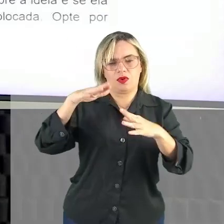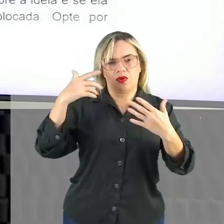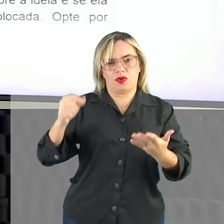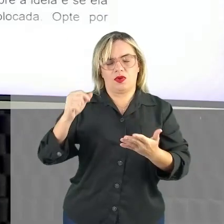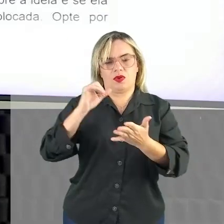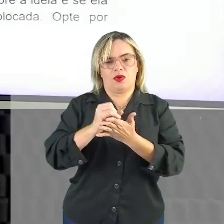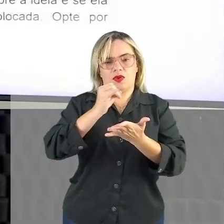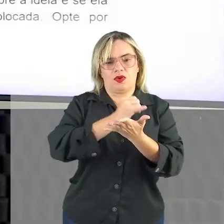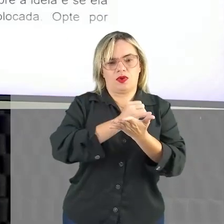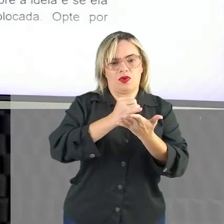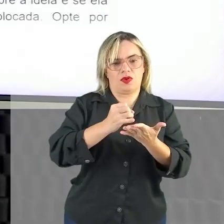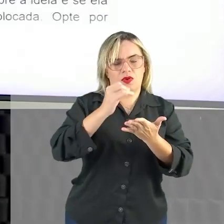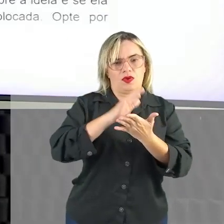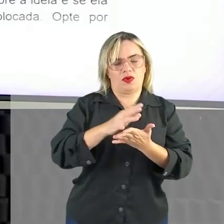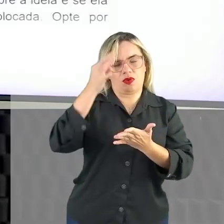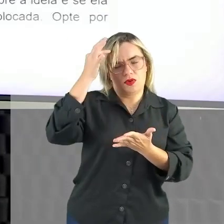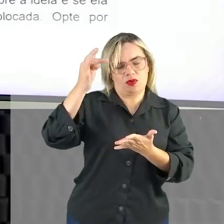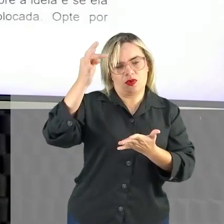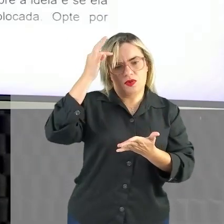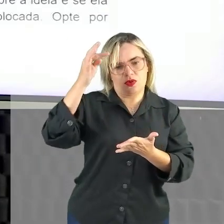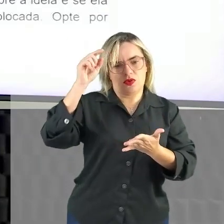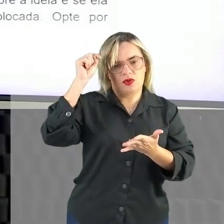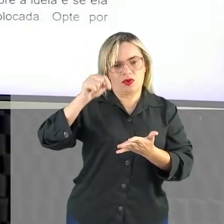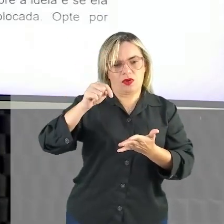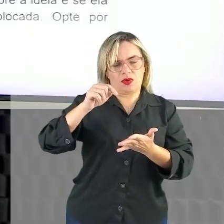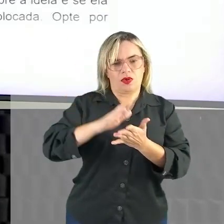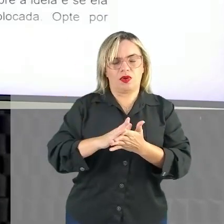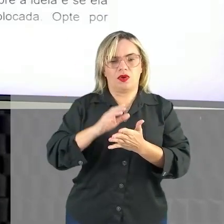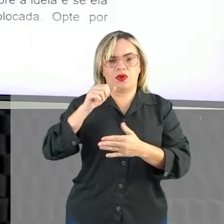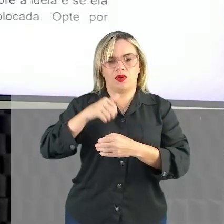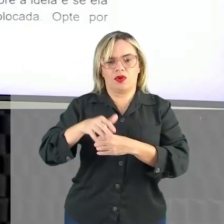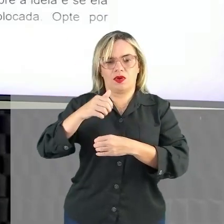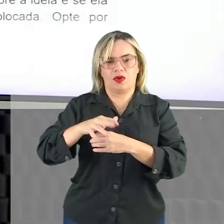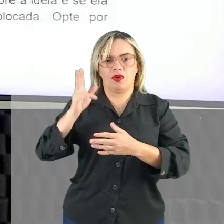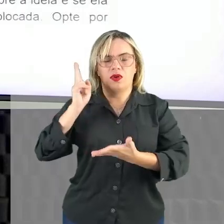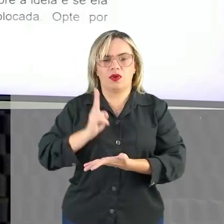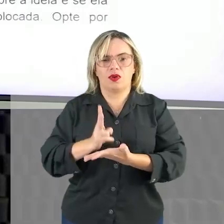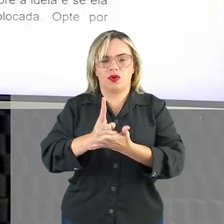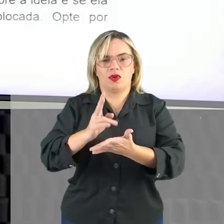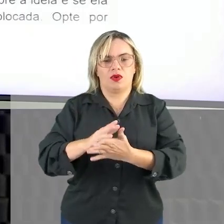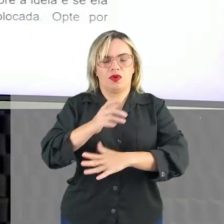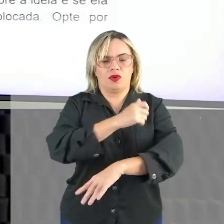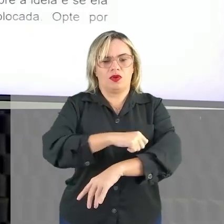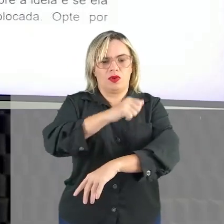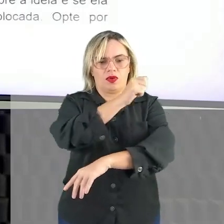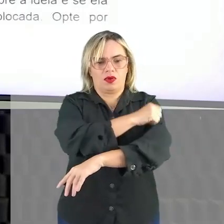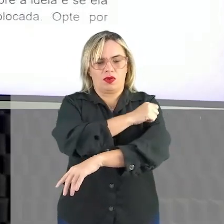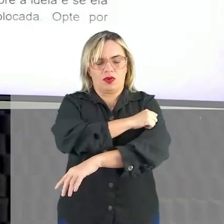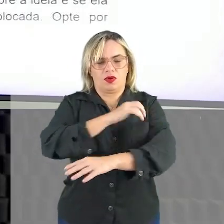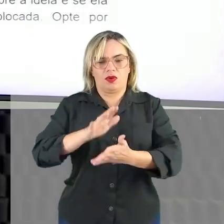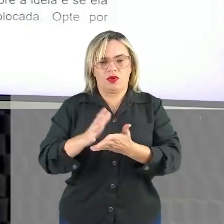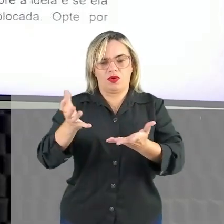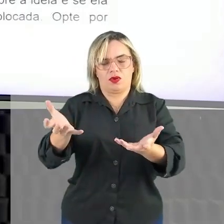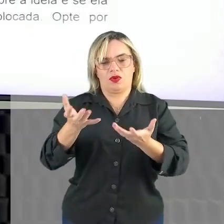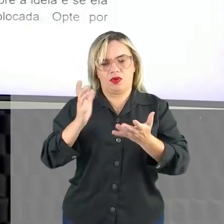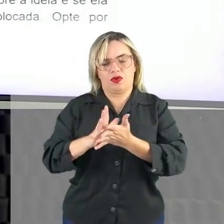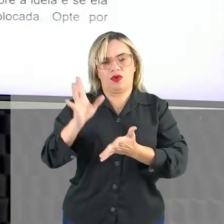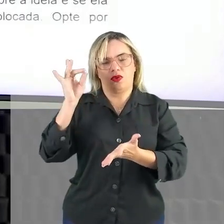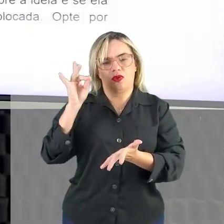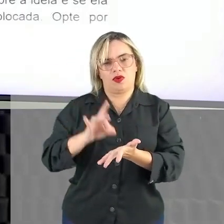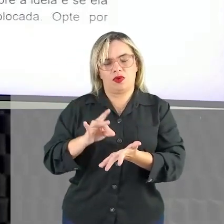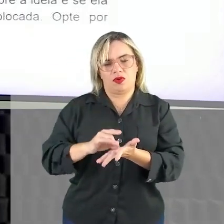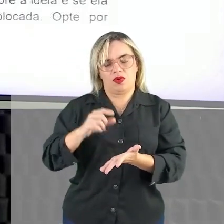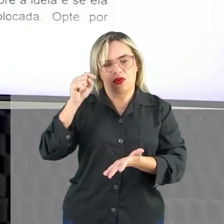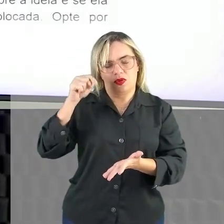da introdução. Isso é uma dica que a gente sempre fala para o candidato, porque às vezes você quer comprovar um